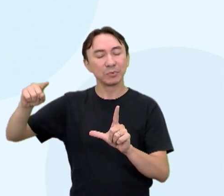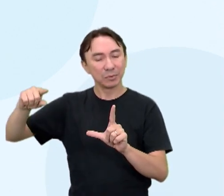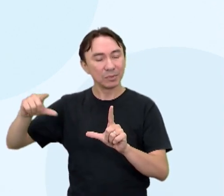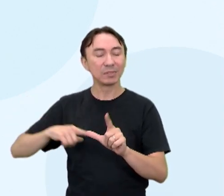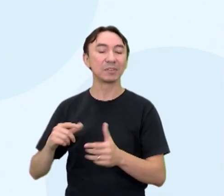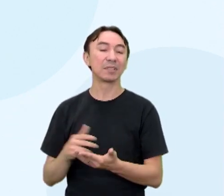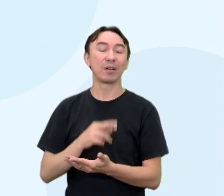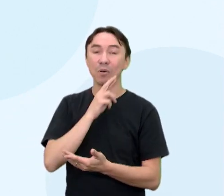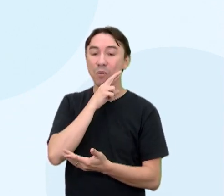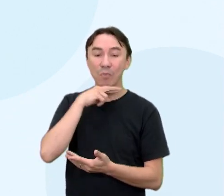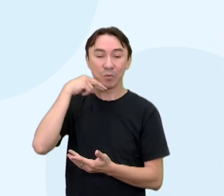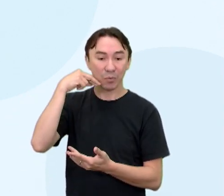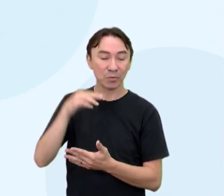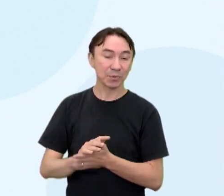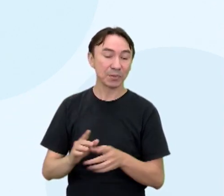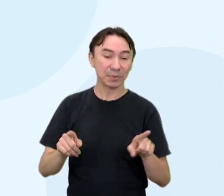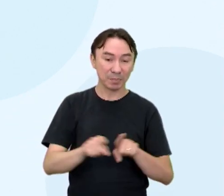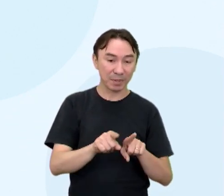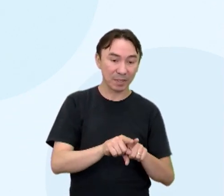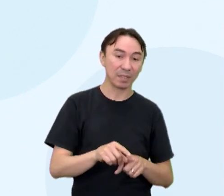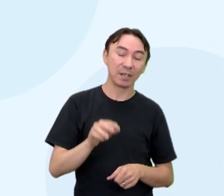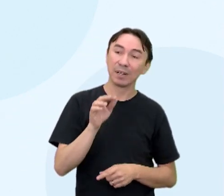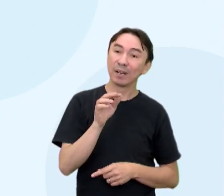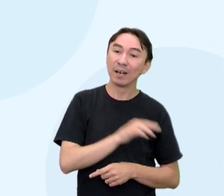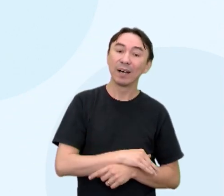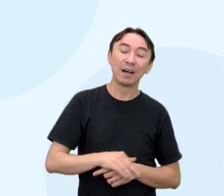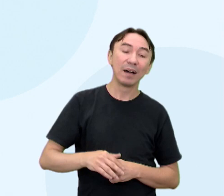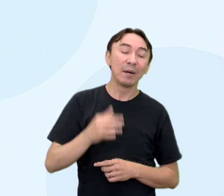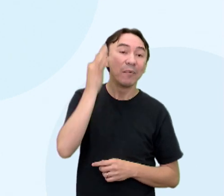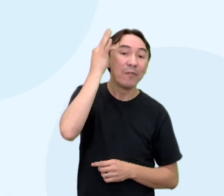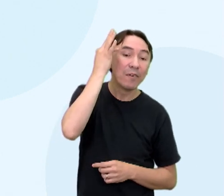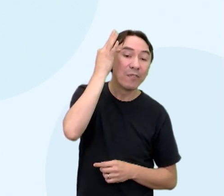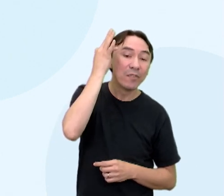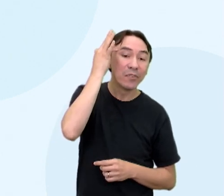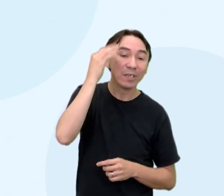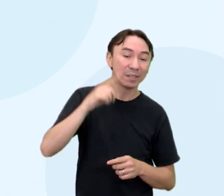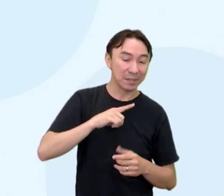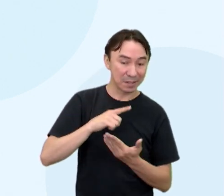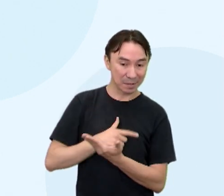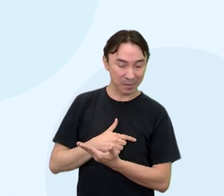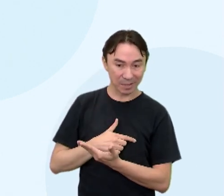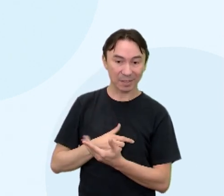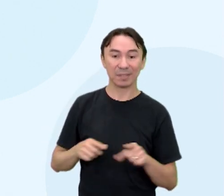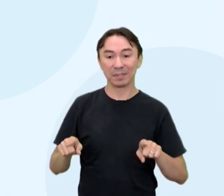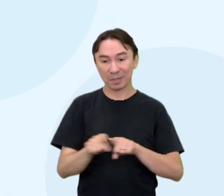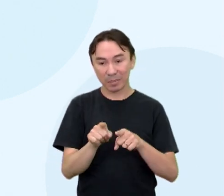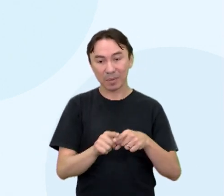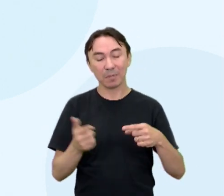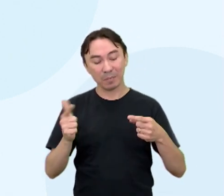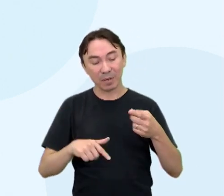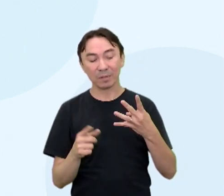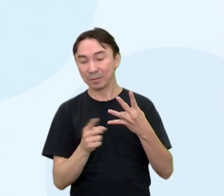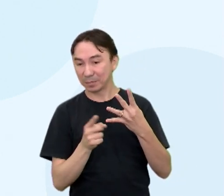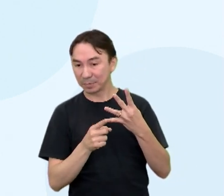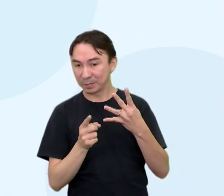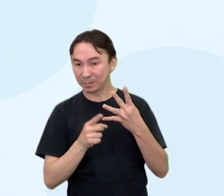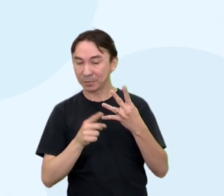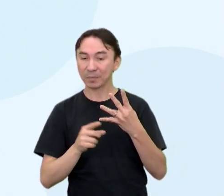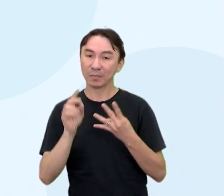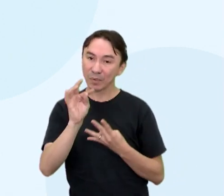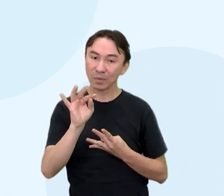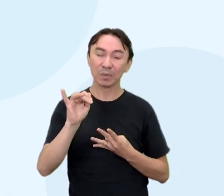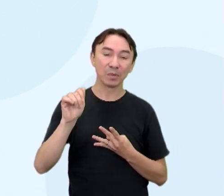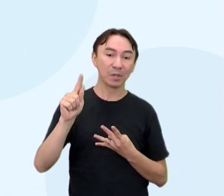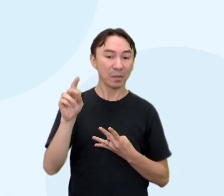Maffei, reflexões sobre o poder do contrato social às redes, e o professor Tiago trabalhando aí das mudanças sociais, demografia